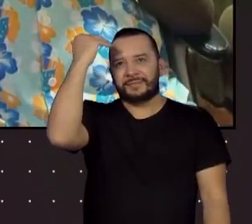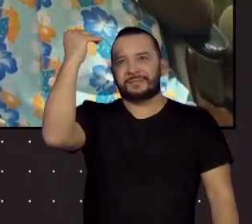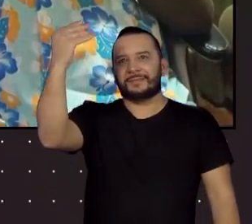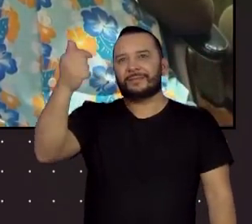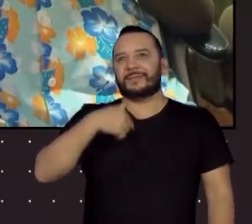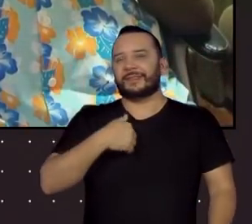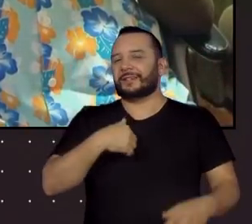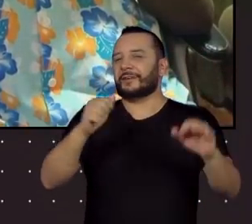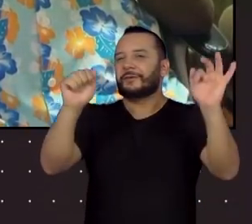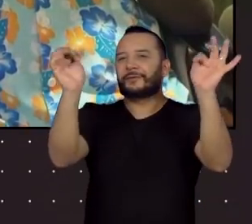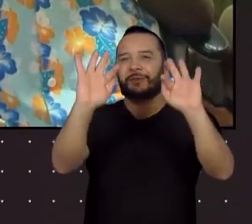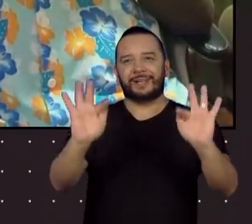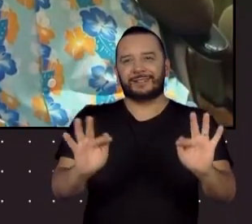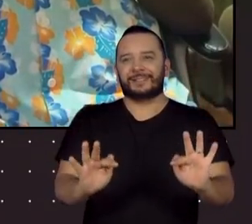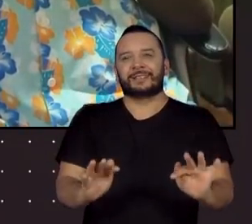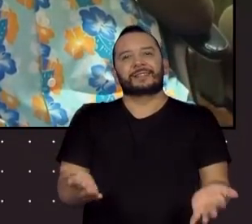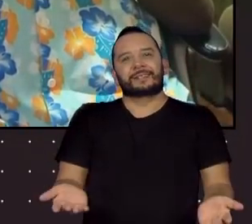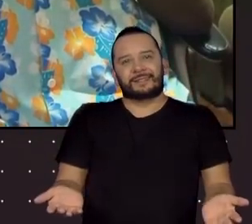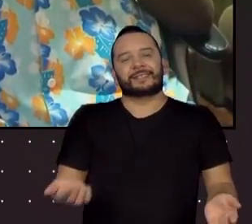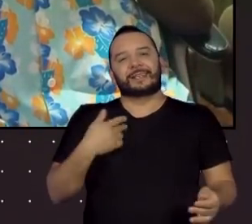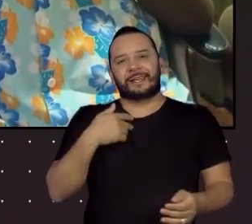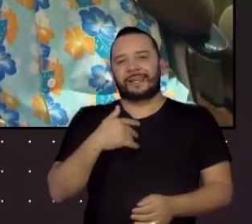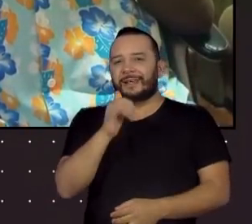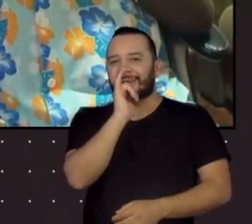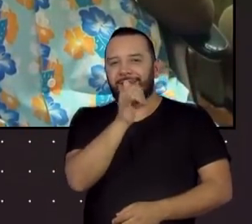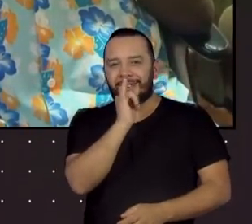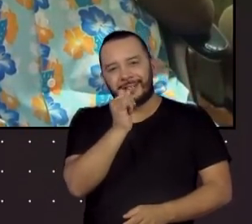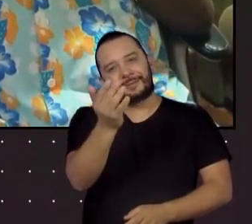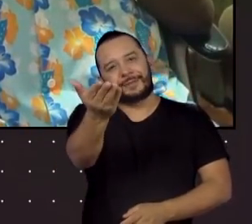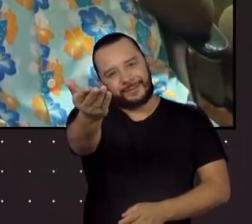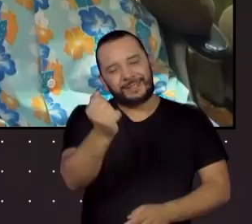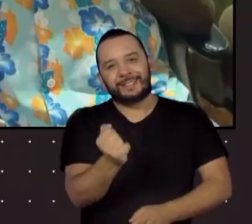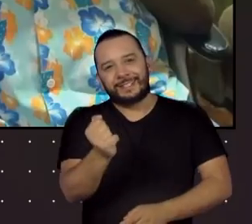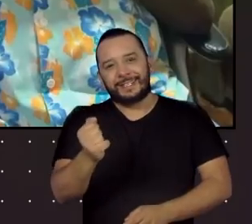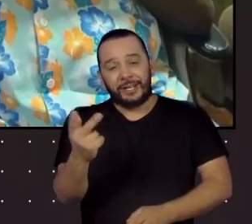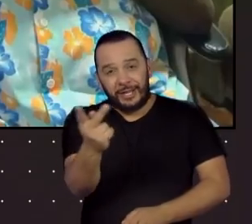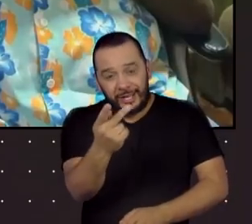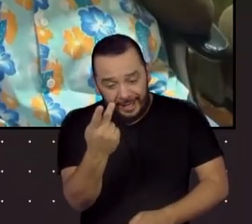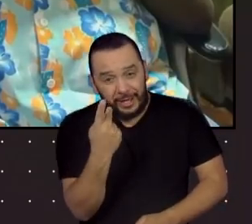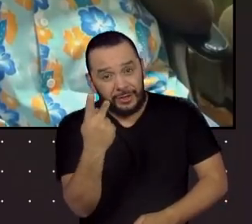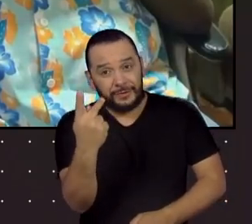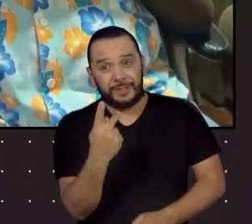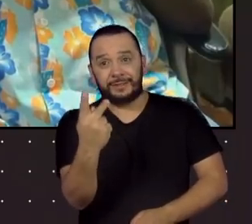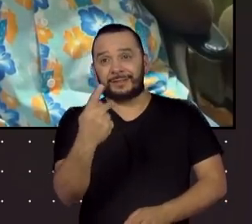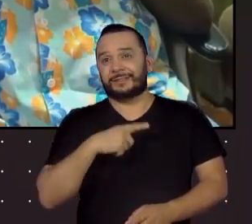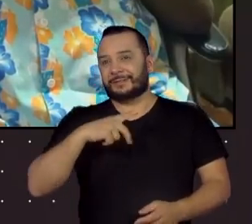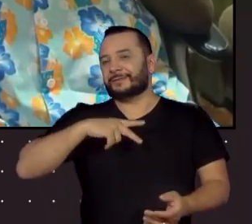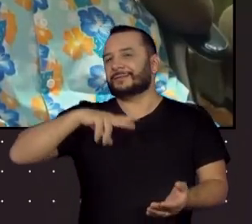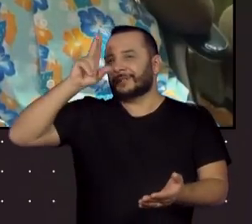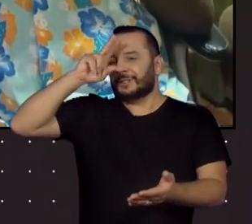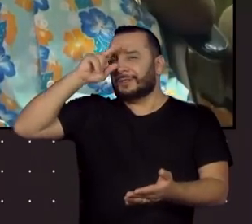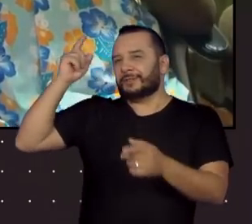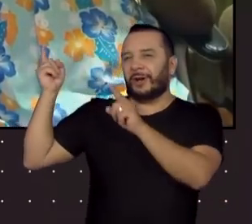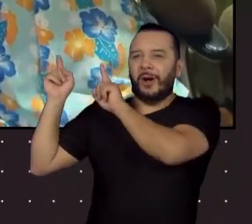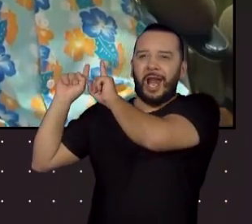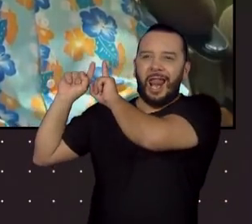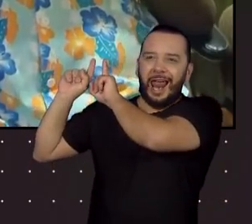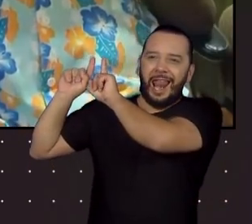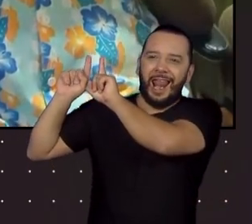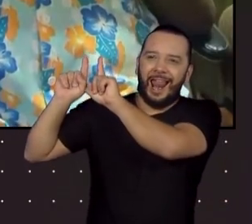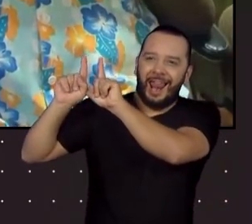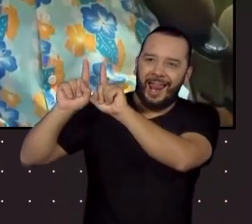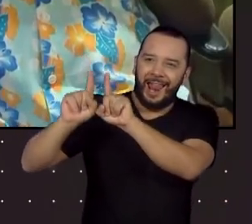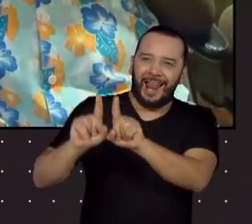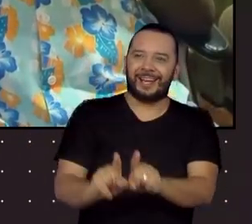muito feliz de estar dando esse depoimento aqui. A gente tem muitas histórias vividas em conjunto,